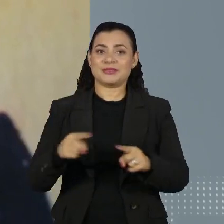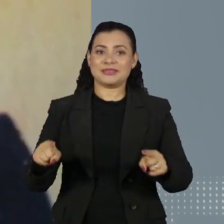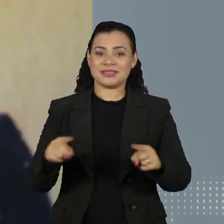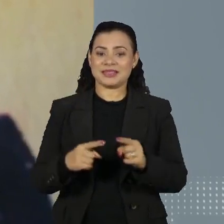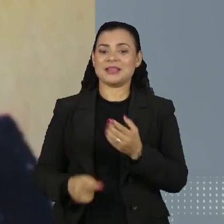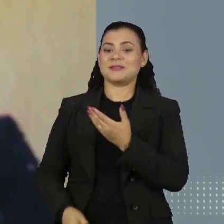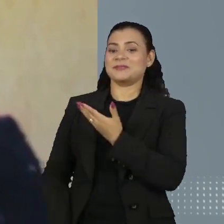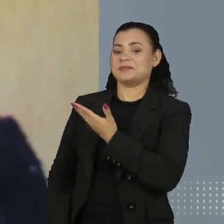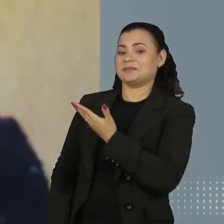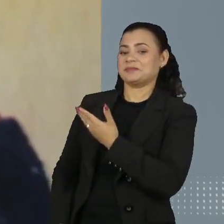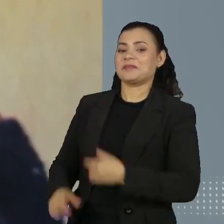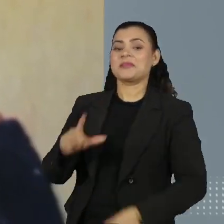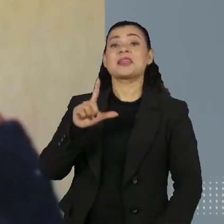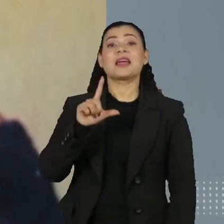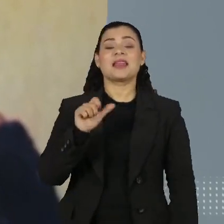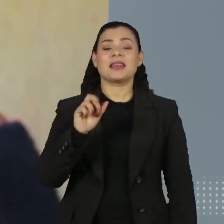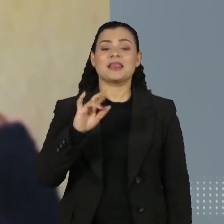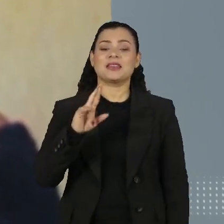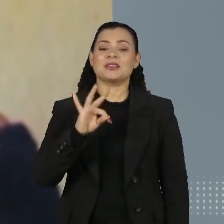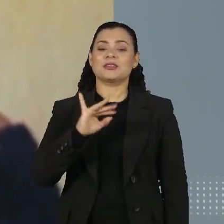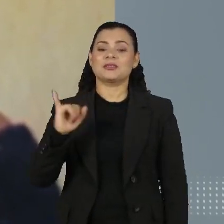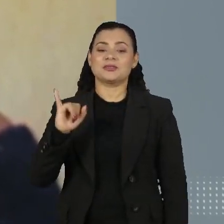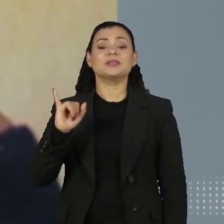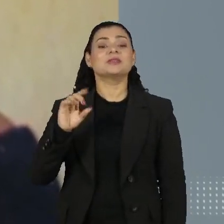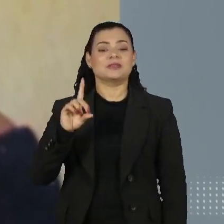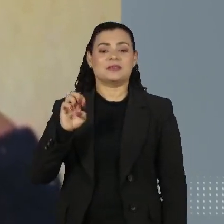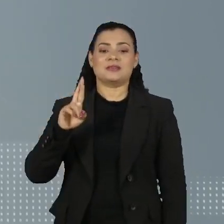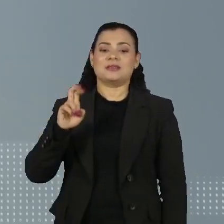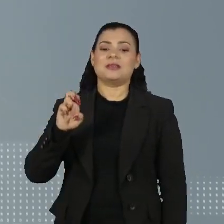Darling. My darling.